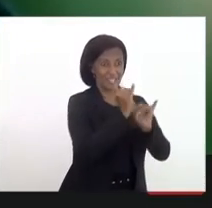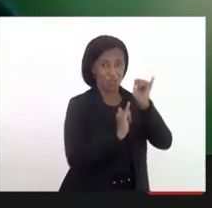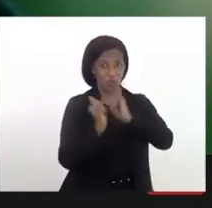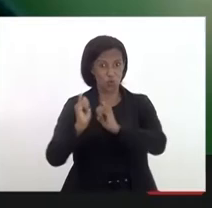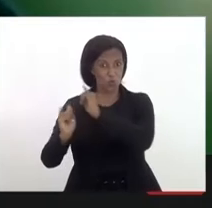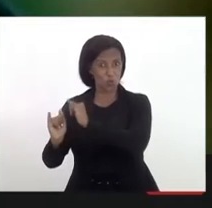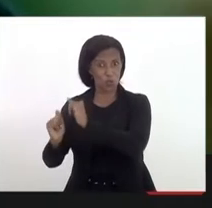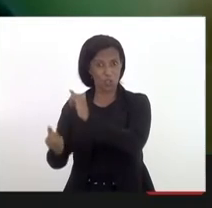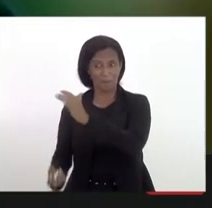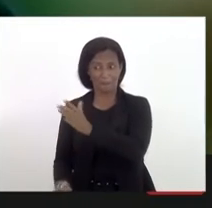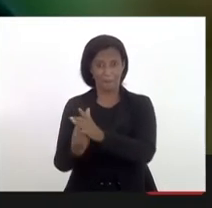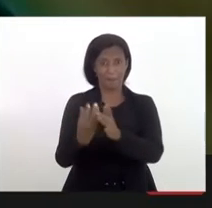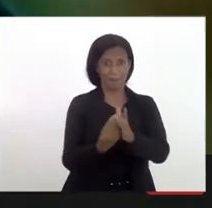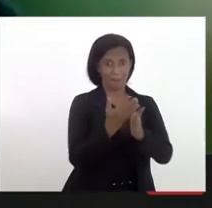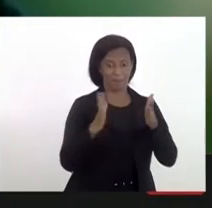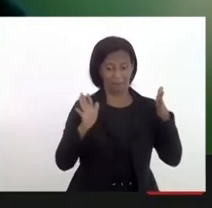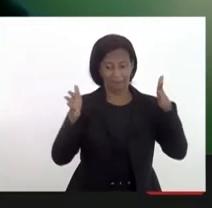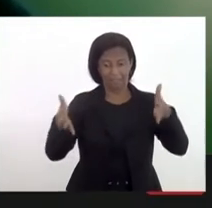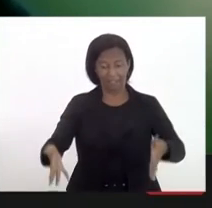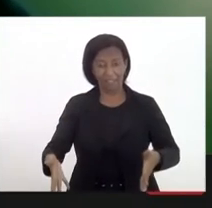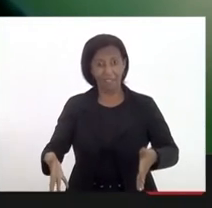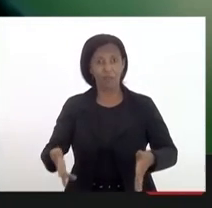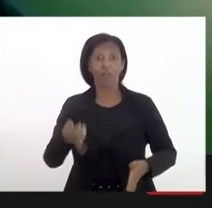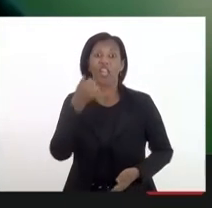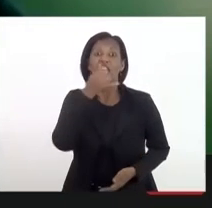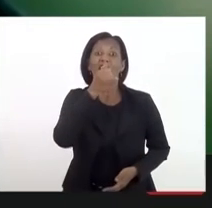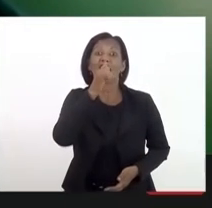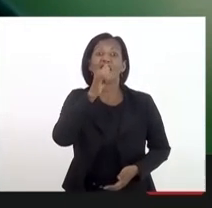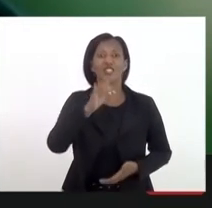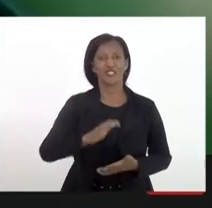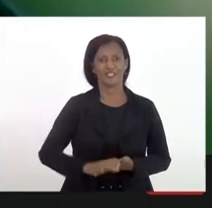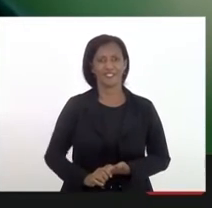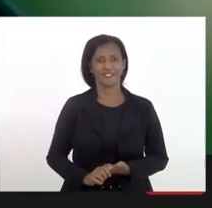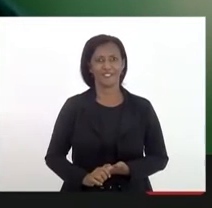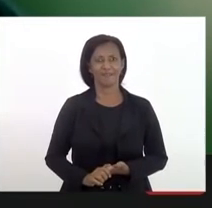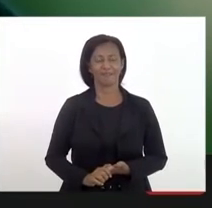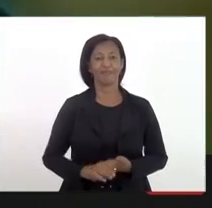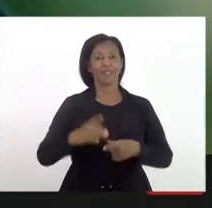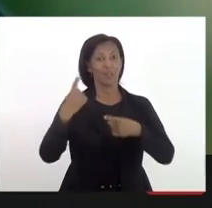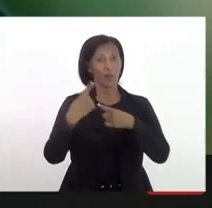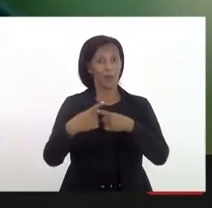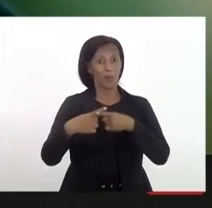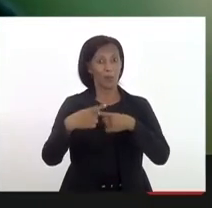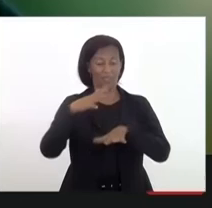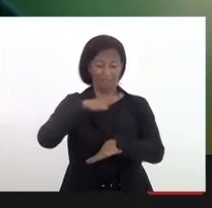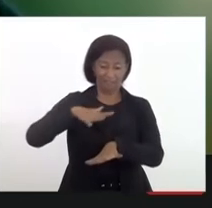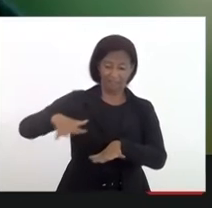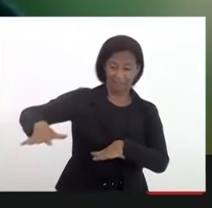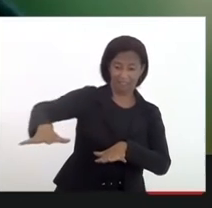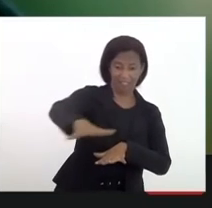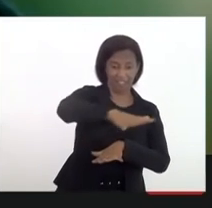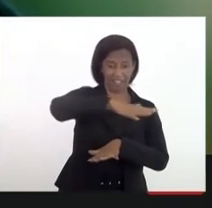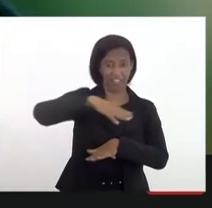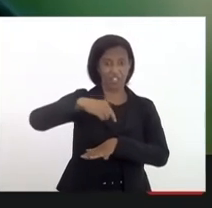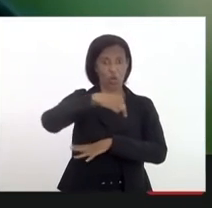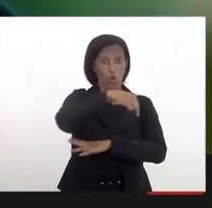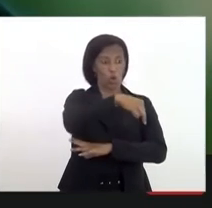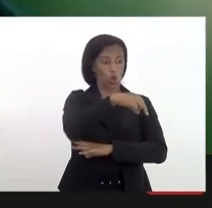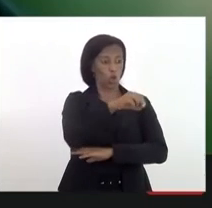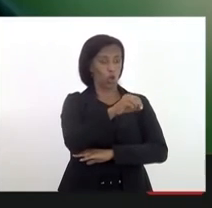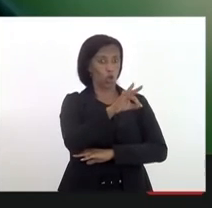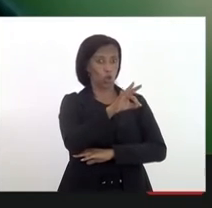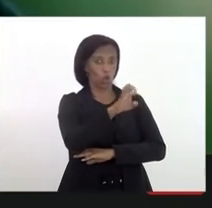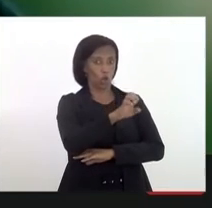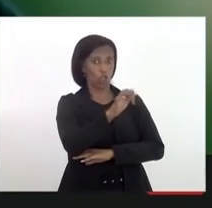lá foi, na verdade, a energia elétrica. Porque se a região do norte fluminense